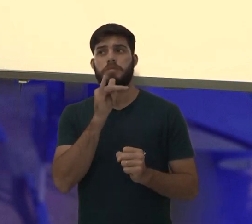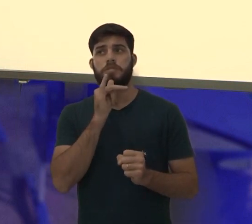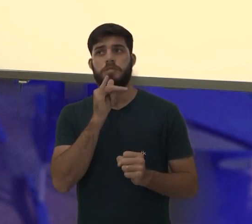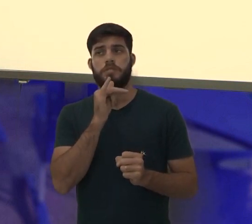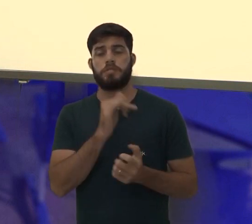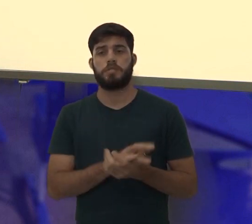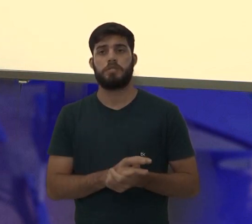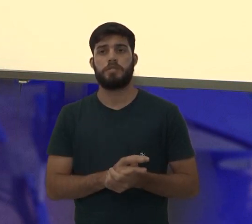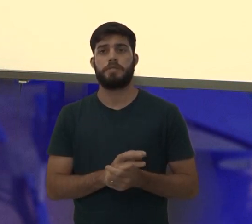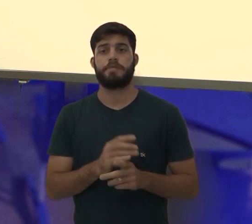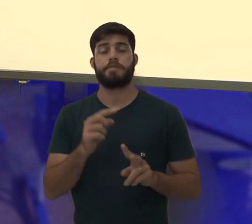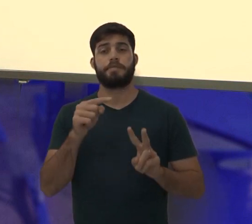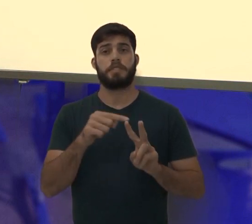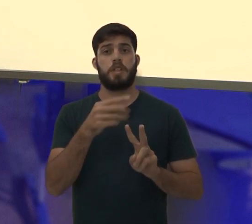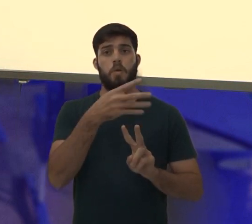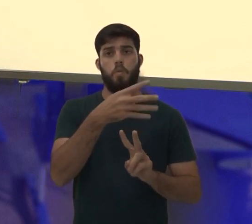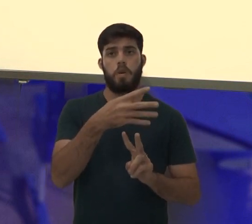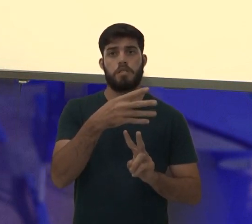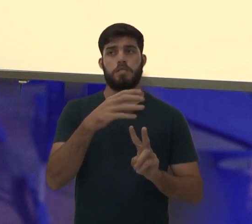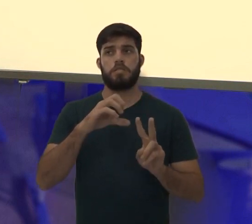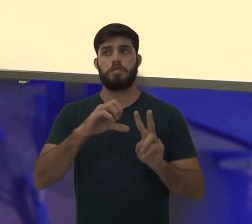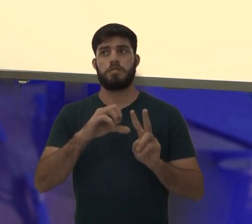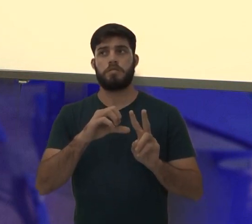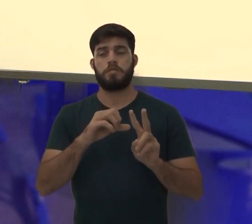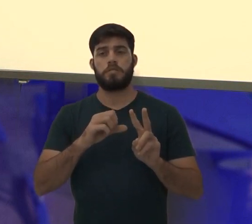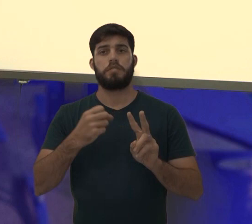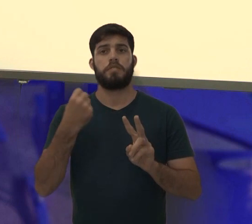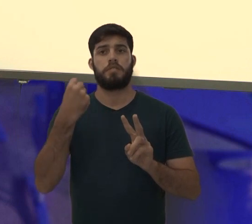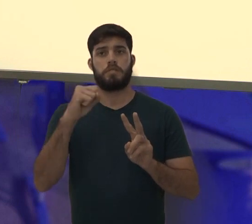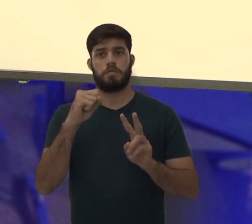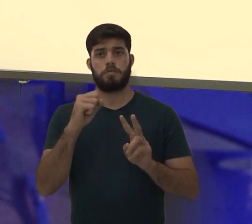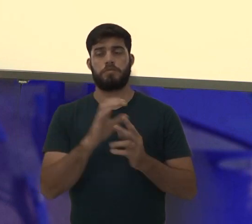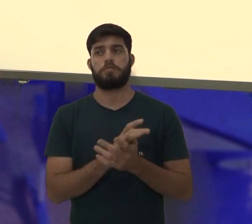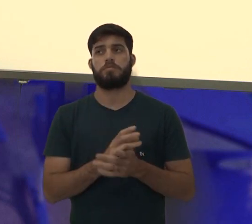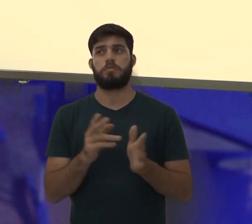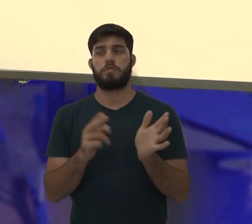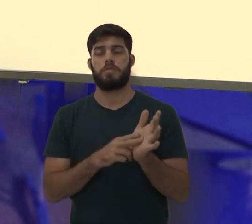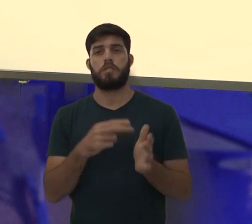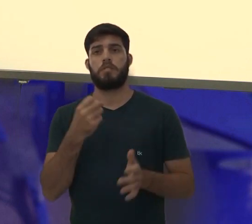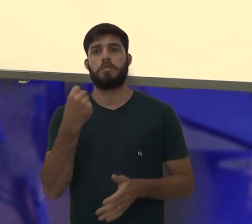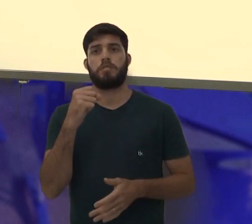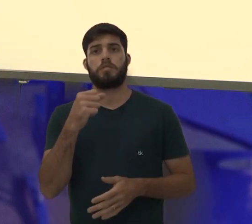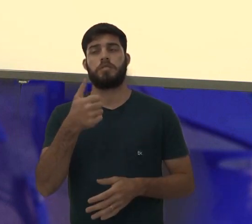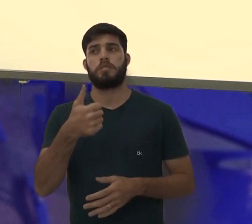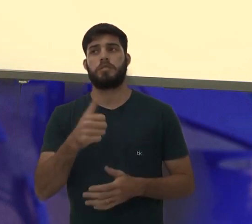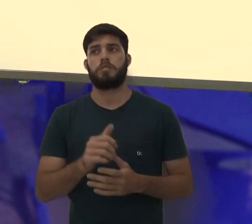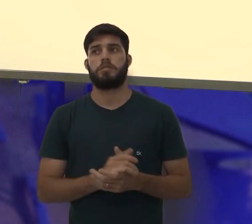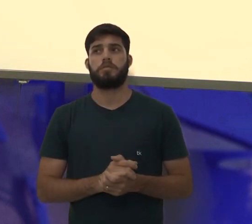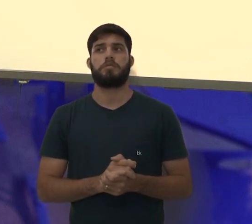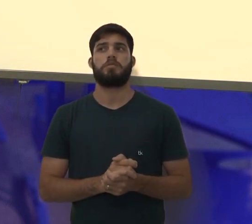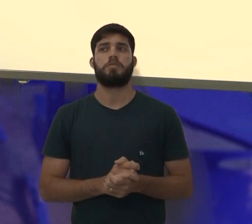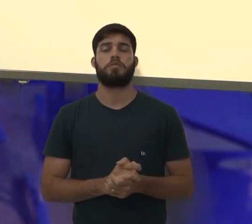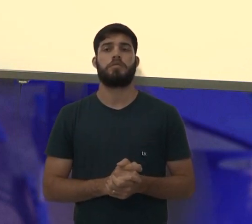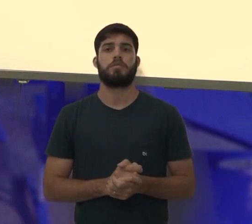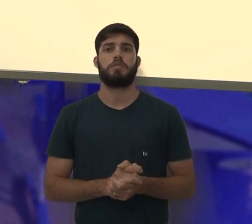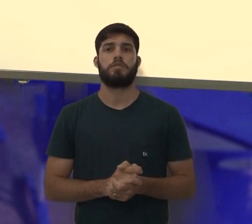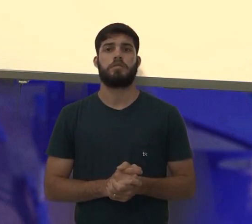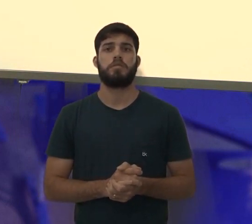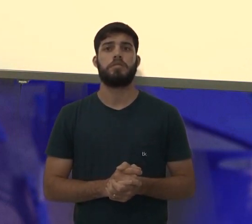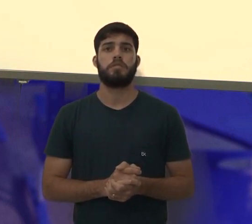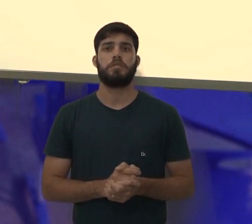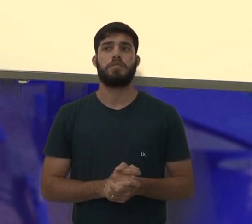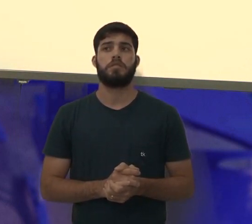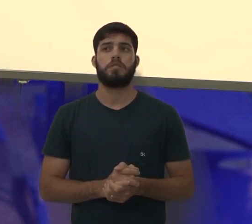raiz quarta de 9 elevado a 8 igual a 81. Isso seria verdadeiro ou falso? E pede mais uma vez